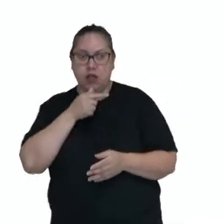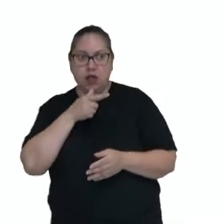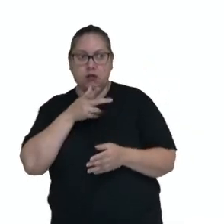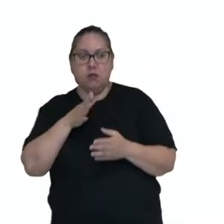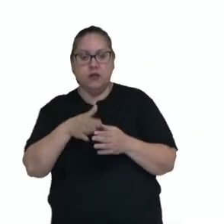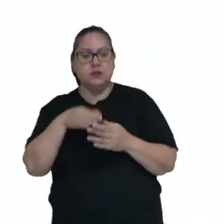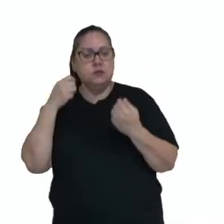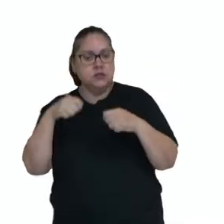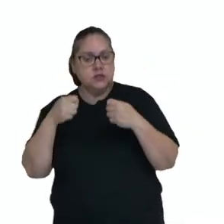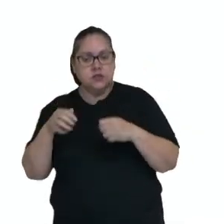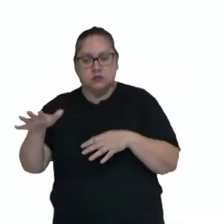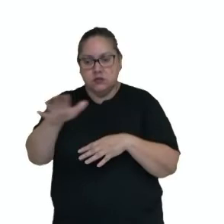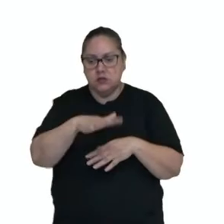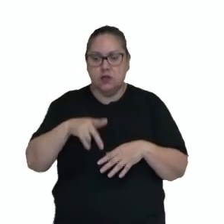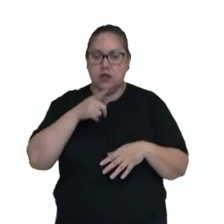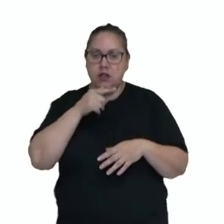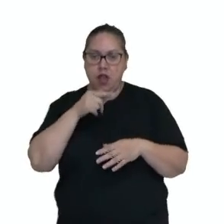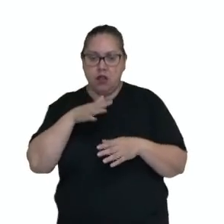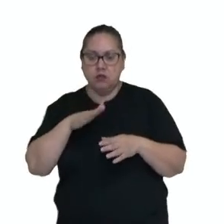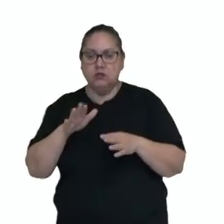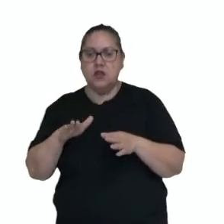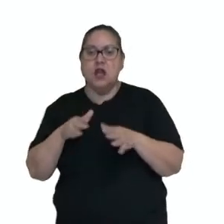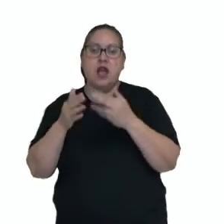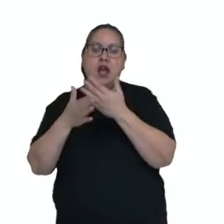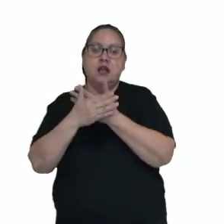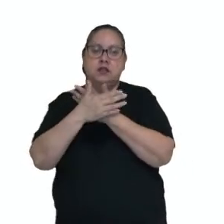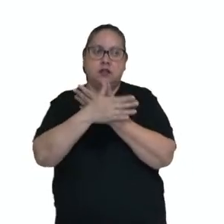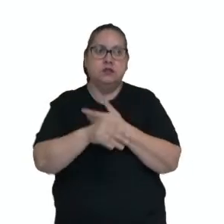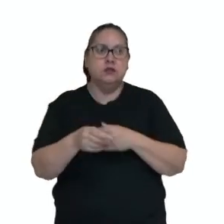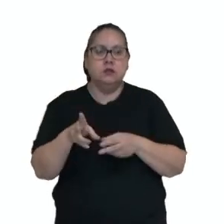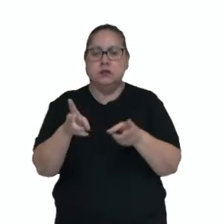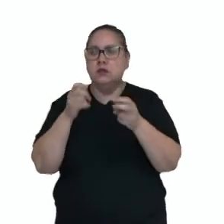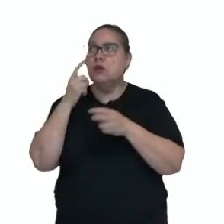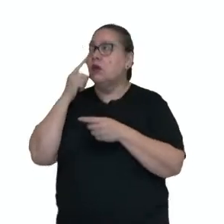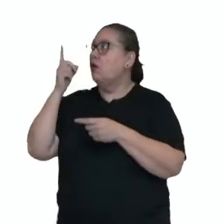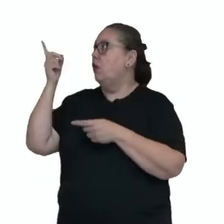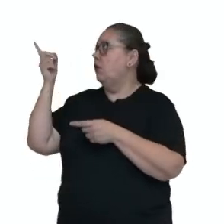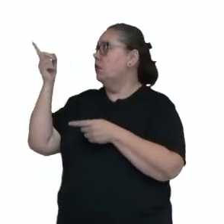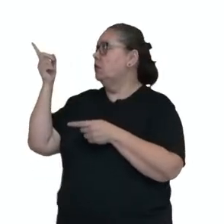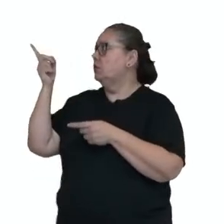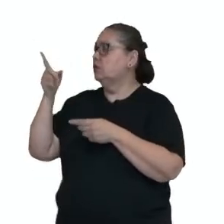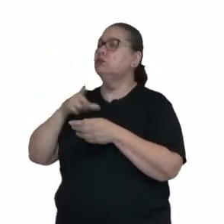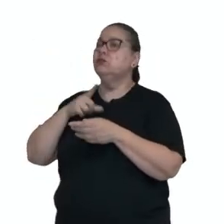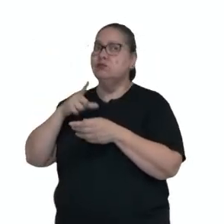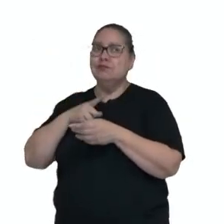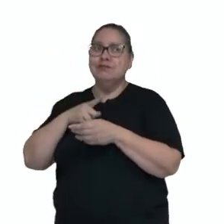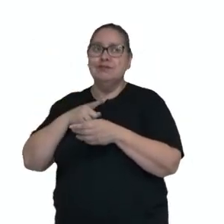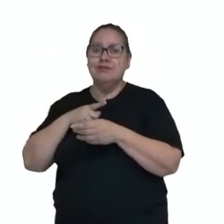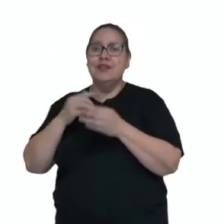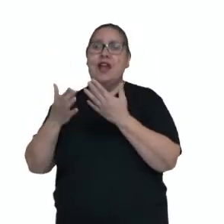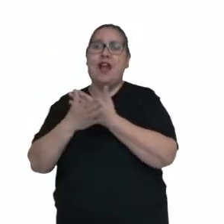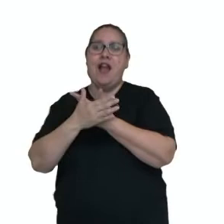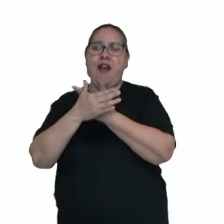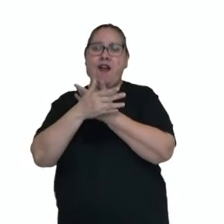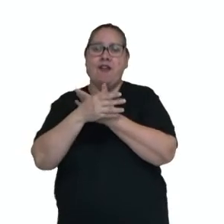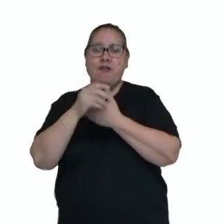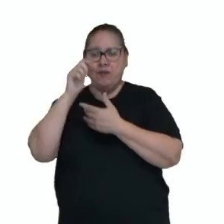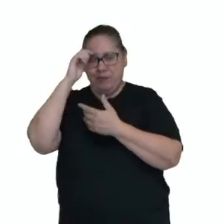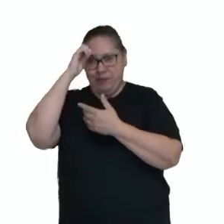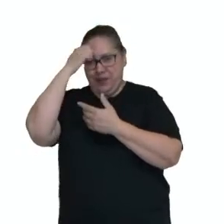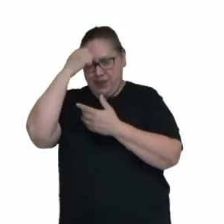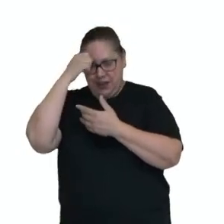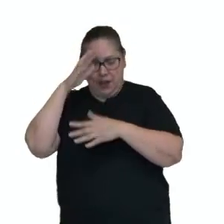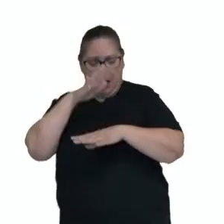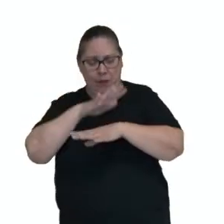mas que dependem do ambiente marinho, como as aves. Repare nessa imagem como nós temos uma ave com as